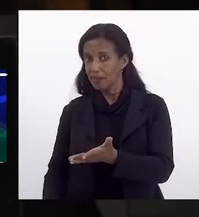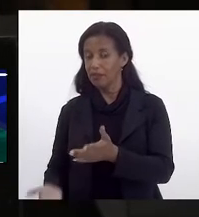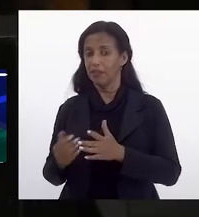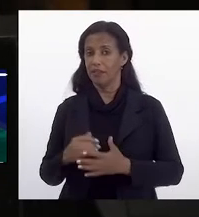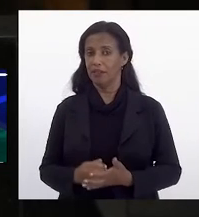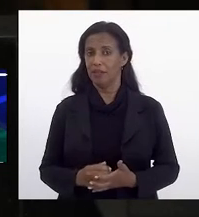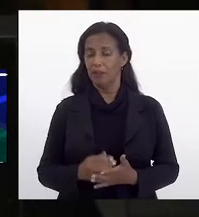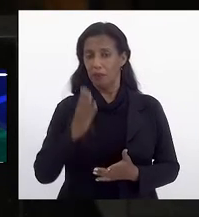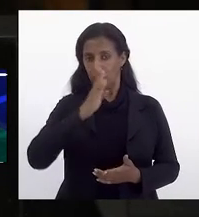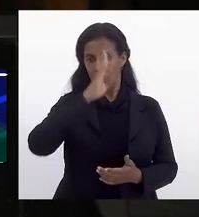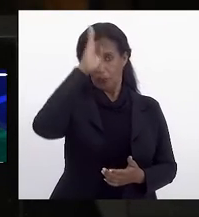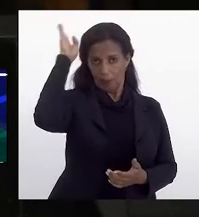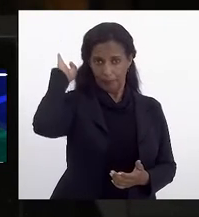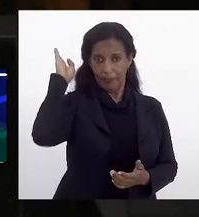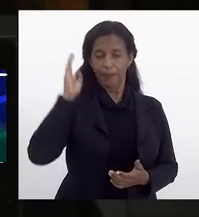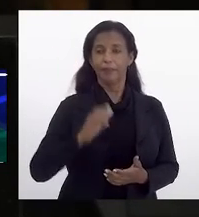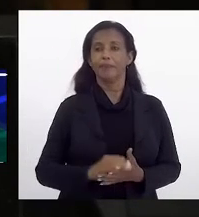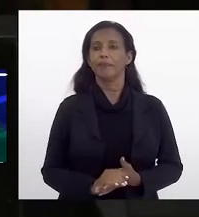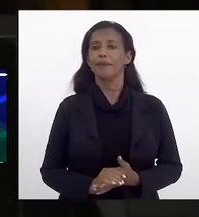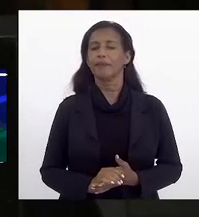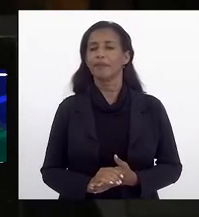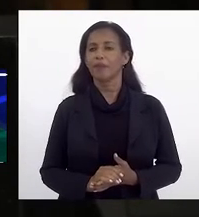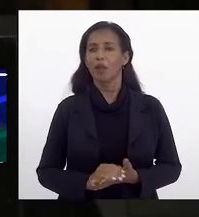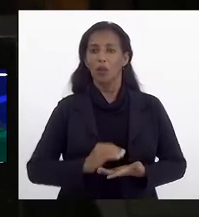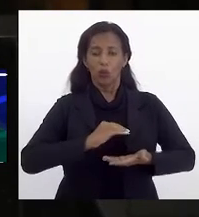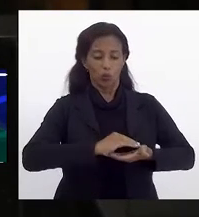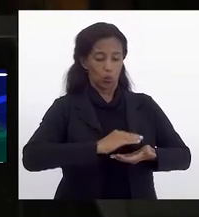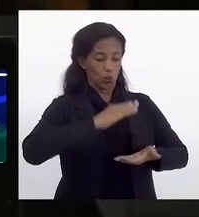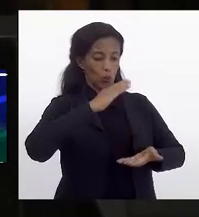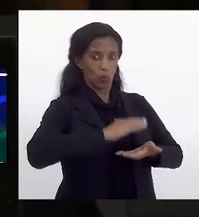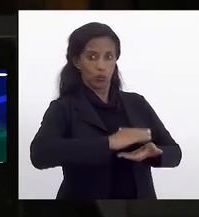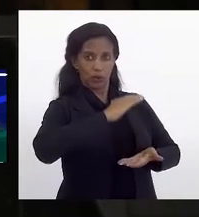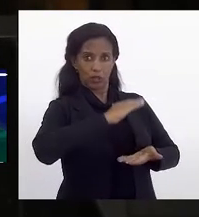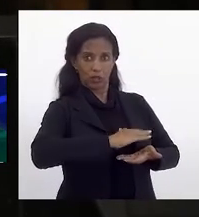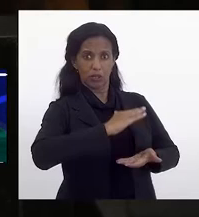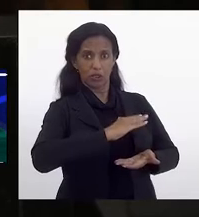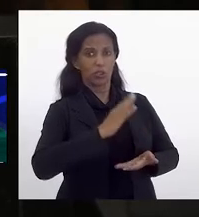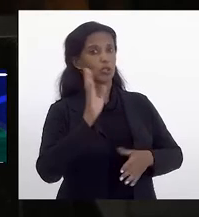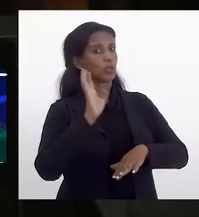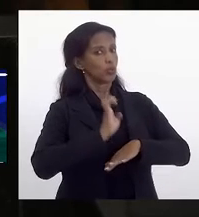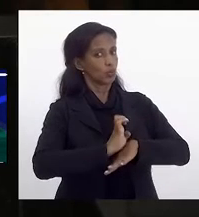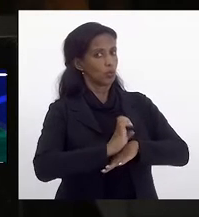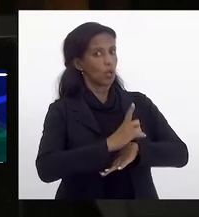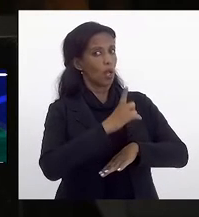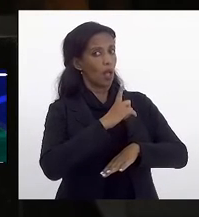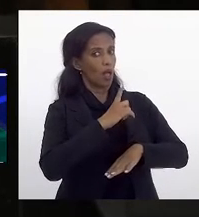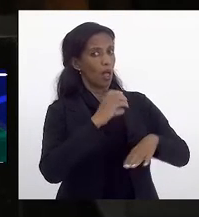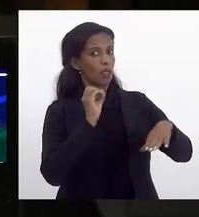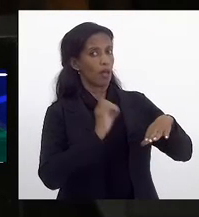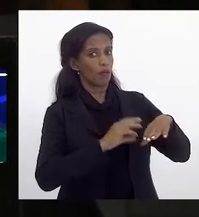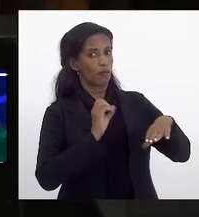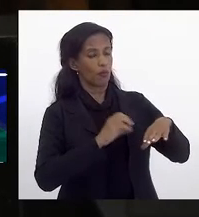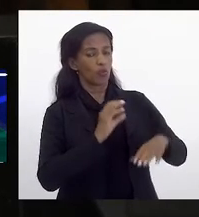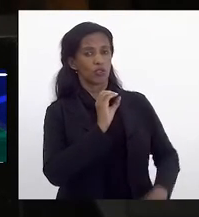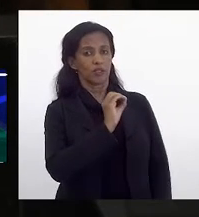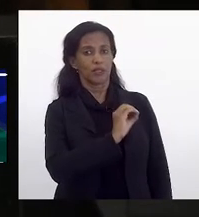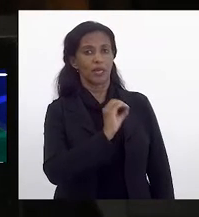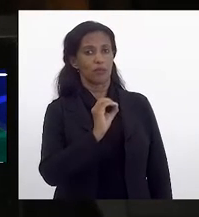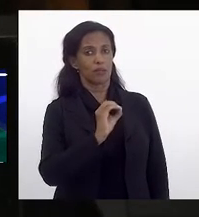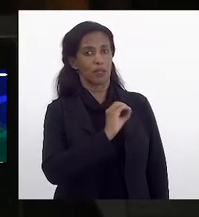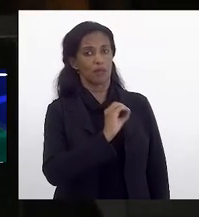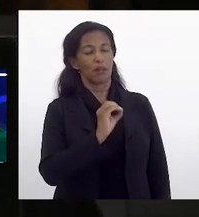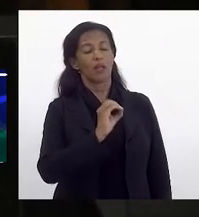pelo Corpo de Bombeiros do montante daqueles recursos que o Estado dispõe, que é da fonte 00